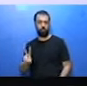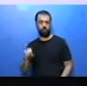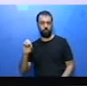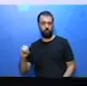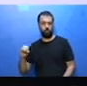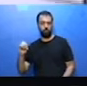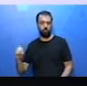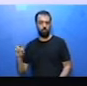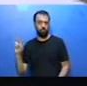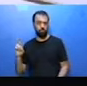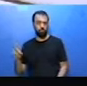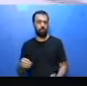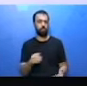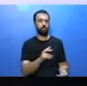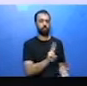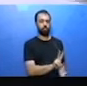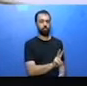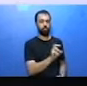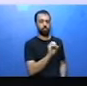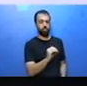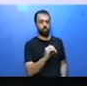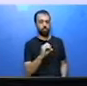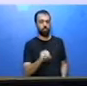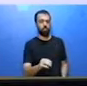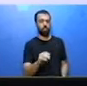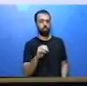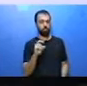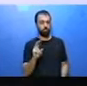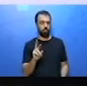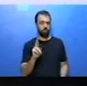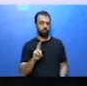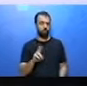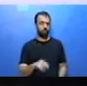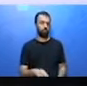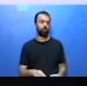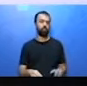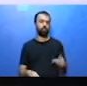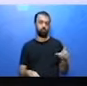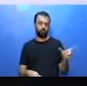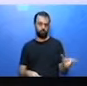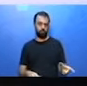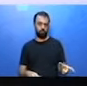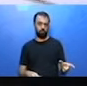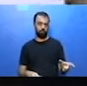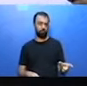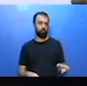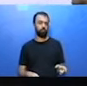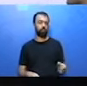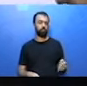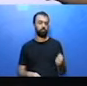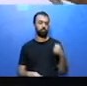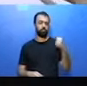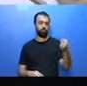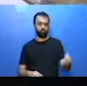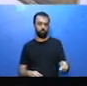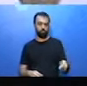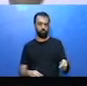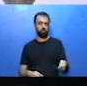tá vamos começar letrar fala gastou r$50